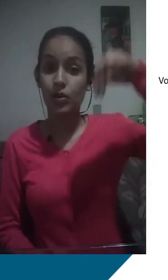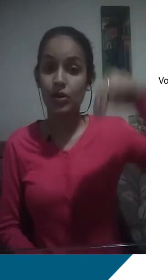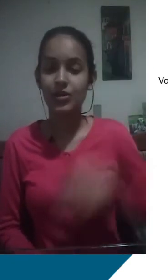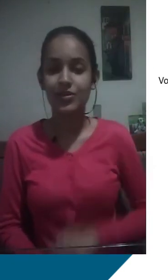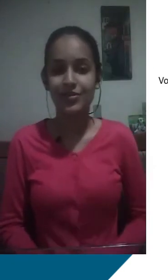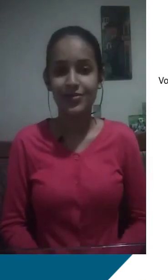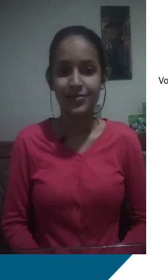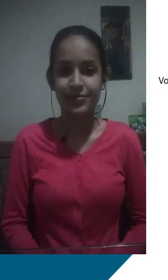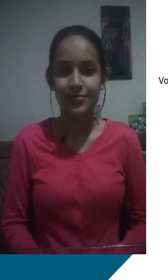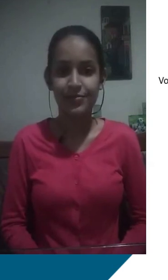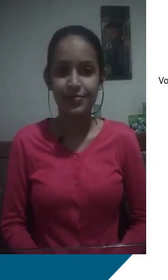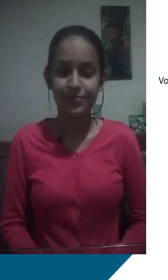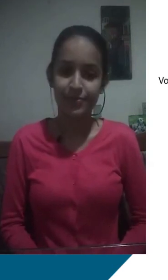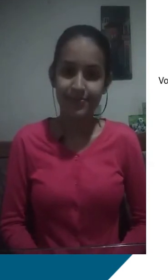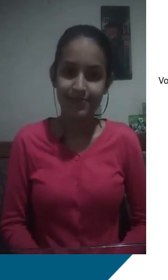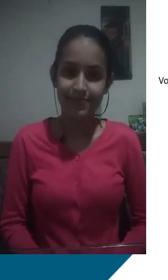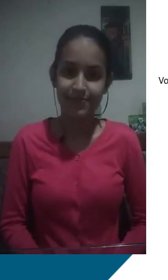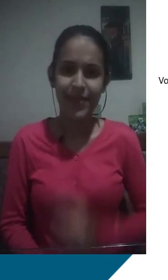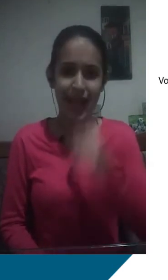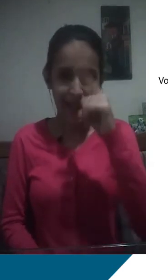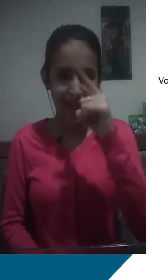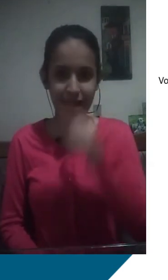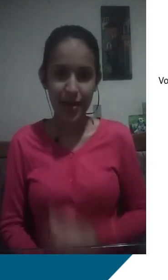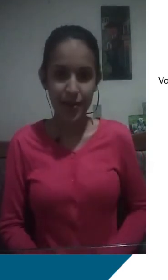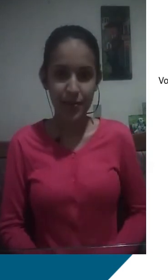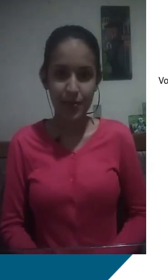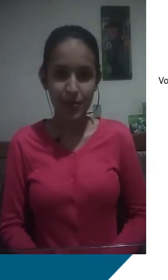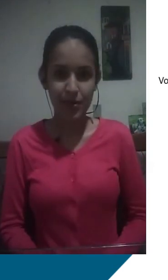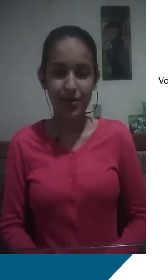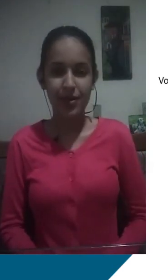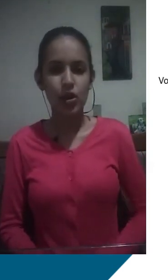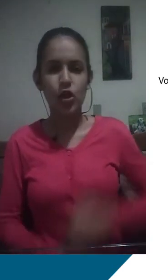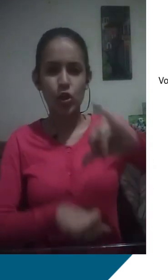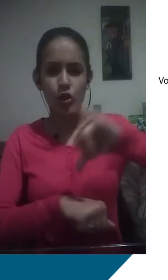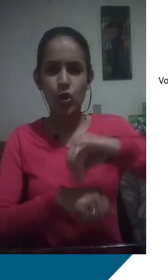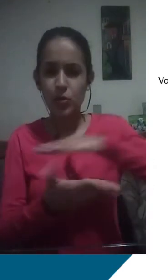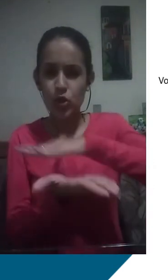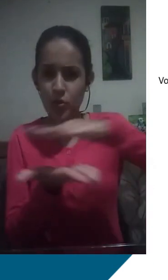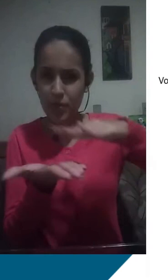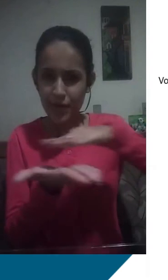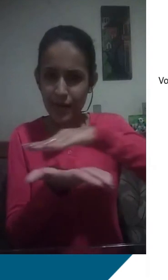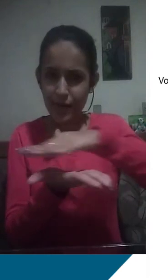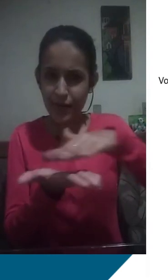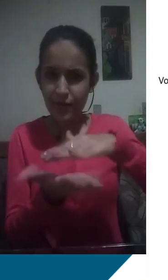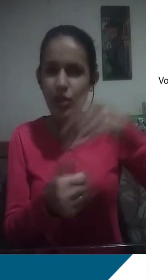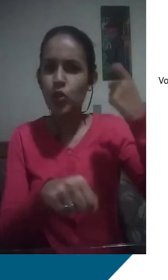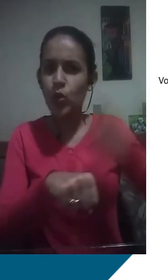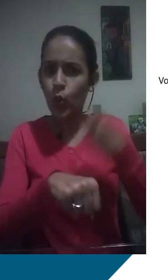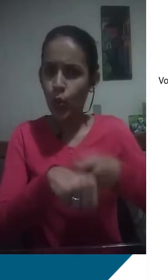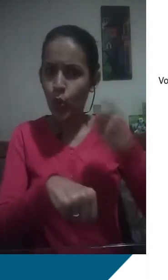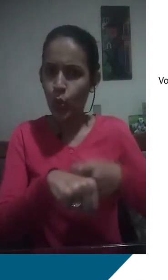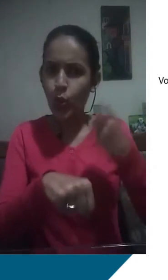ficam com essa lâmina aqui na parte de cima. Por que isso acontece? É exatamente por causa desse comportamento aqui da